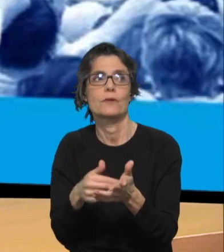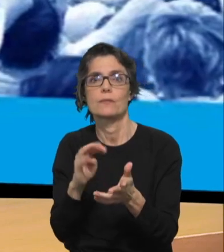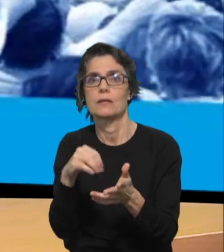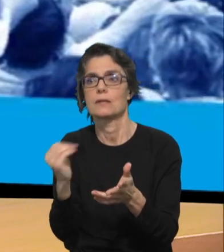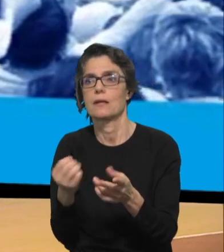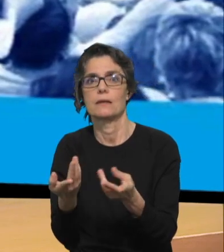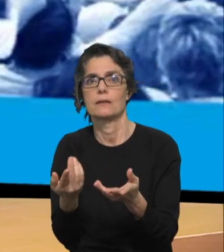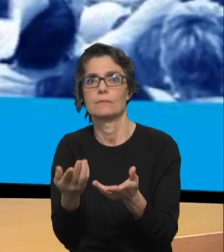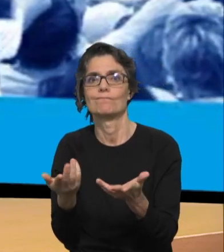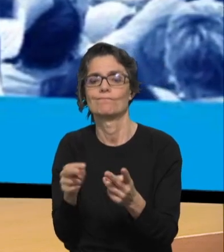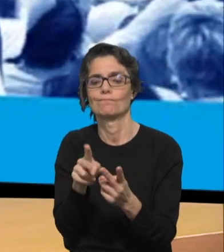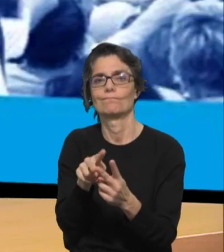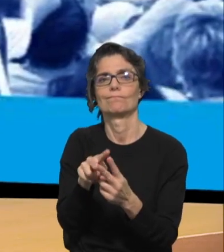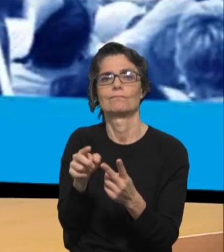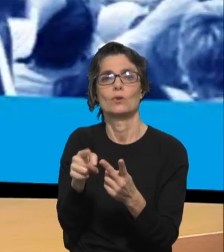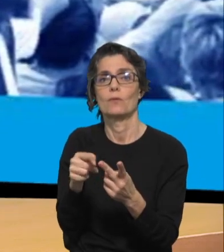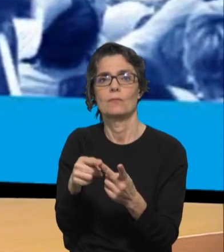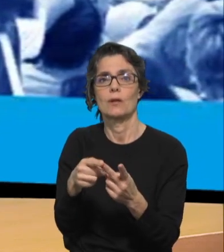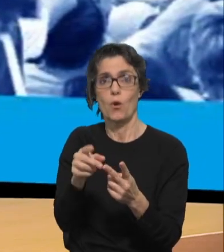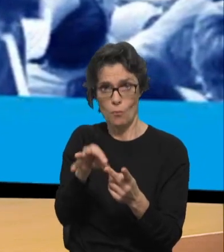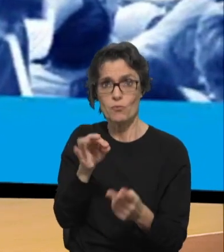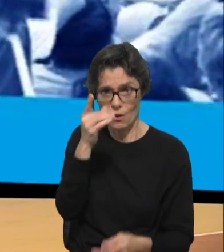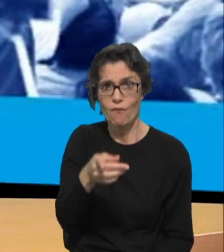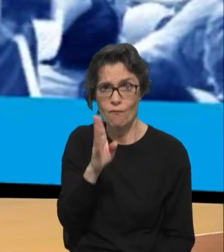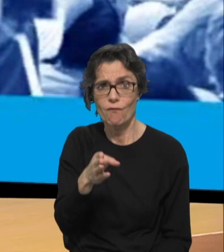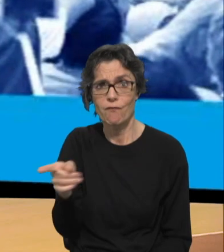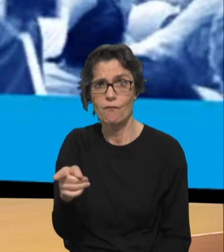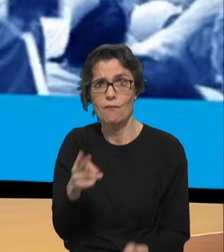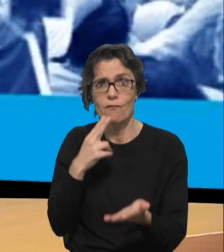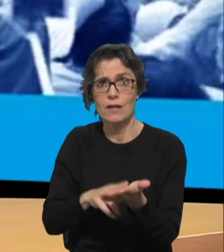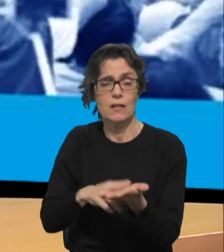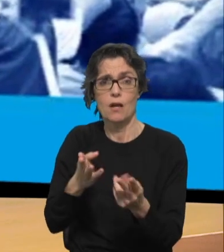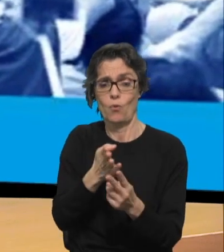Pública, então não estamos a apresentar uma opção verdadeira. Estamos a pô-los perante